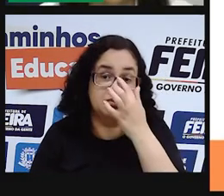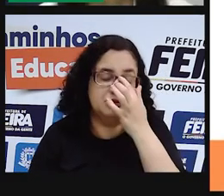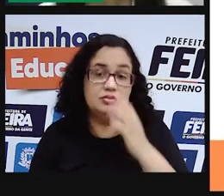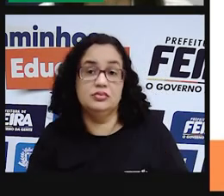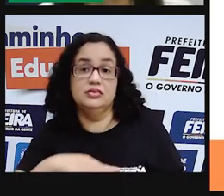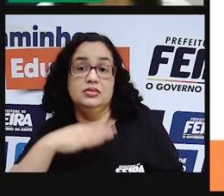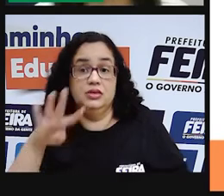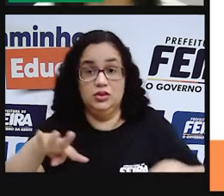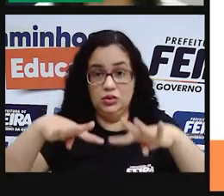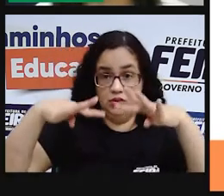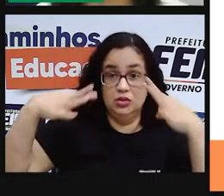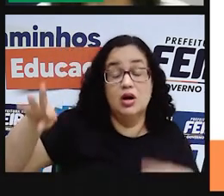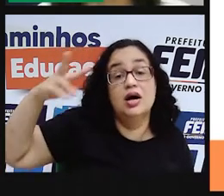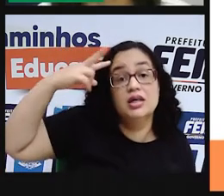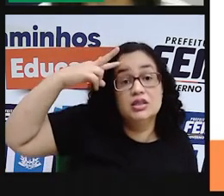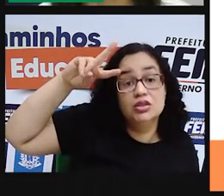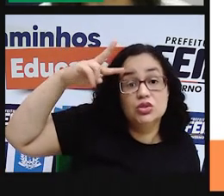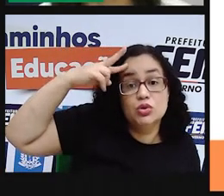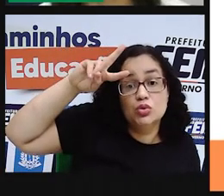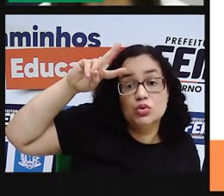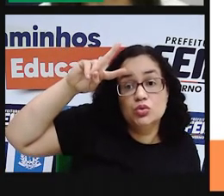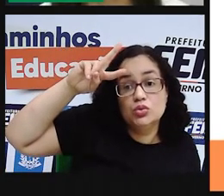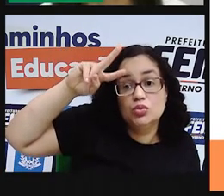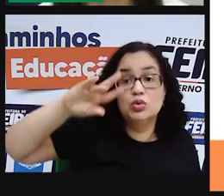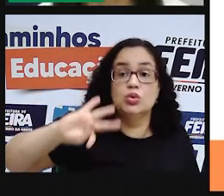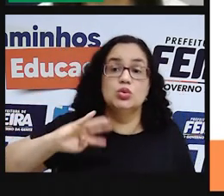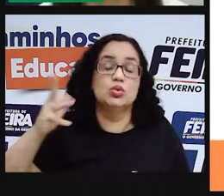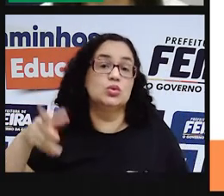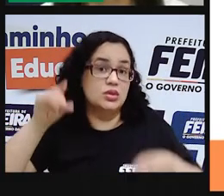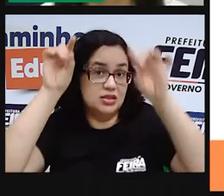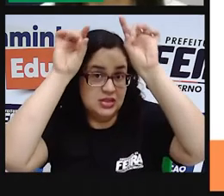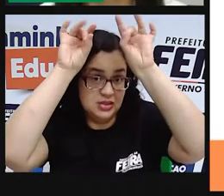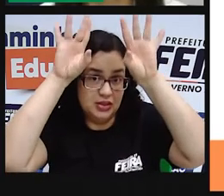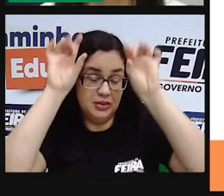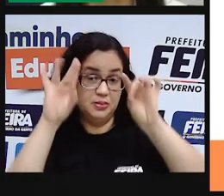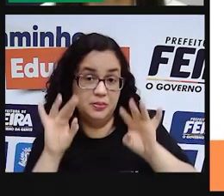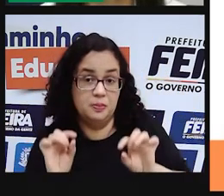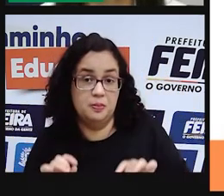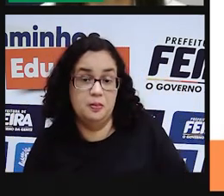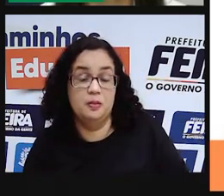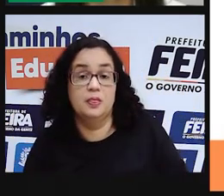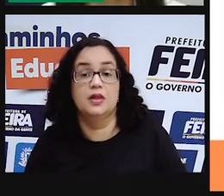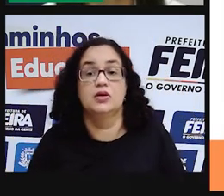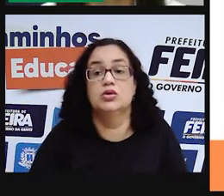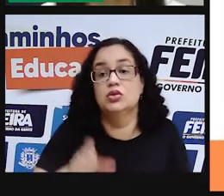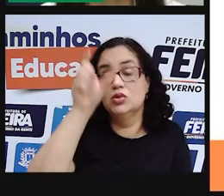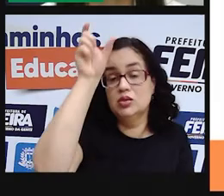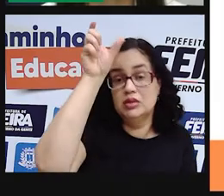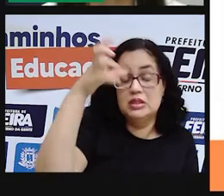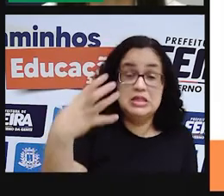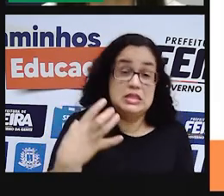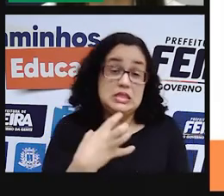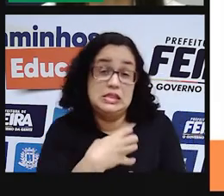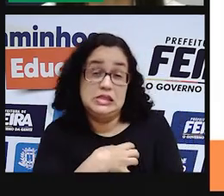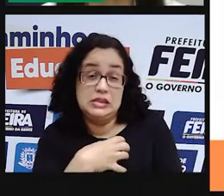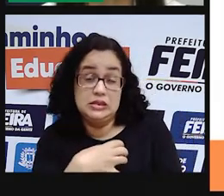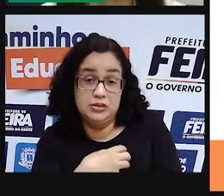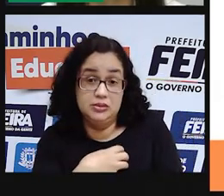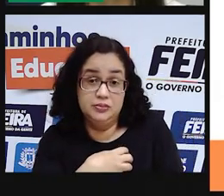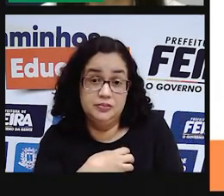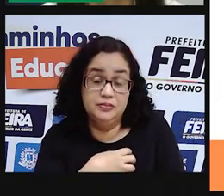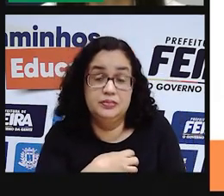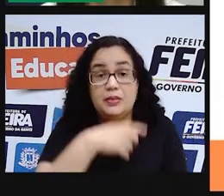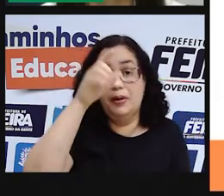O que mais chama a atenção na história é o foco todo especial na construção do caráter e da sensibilidade do